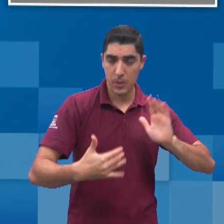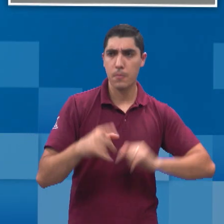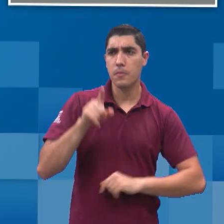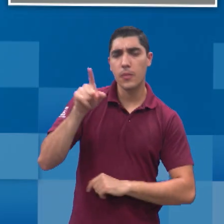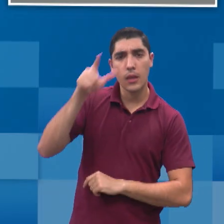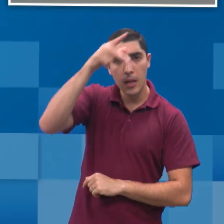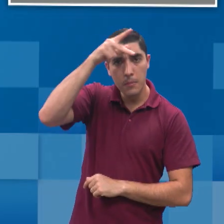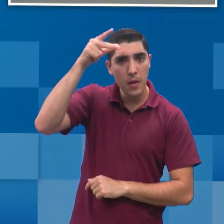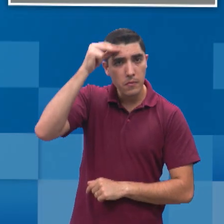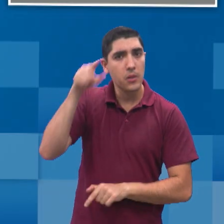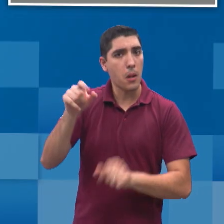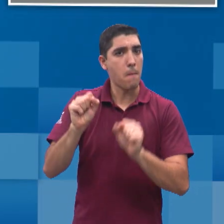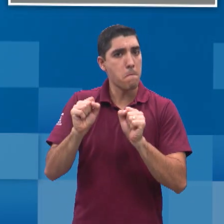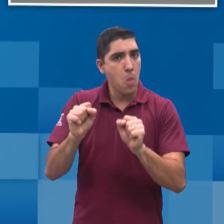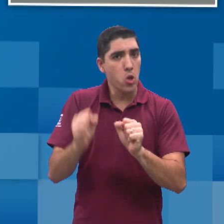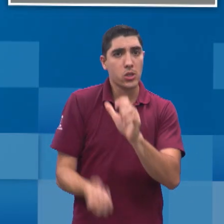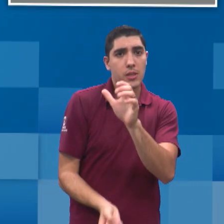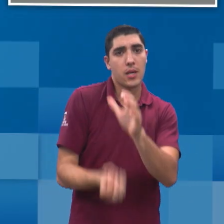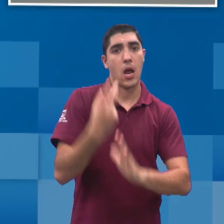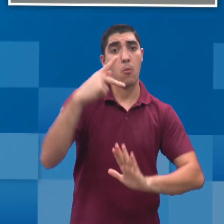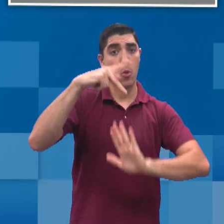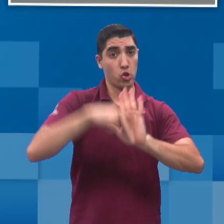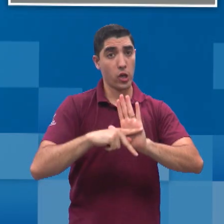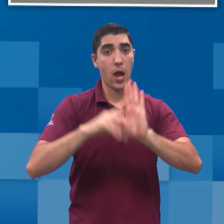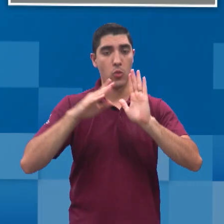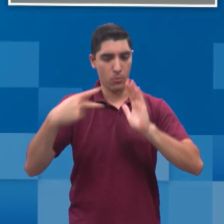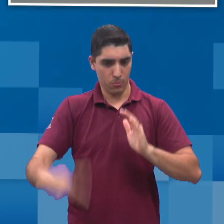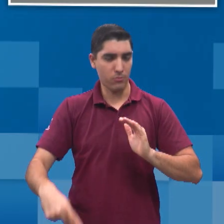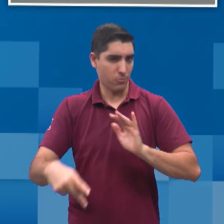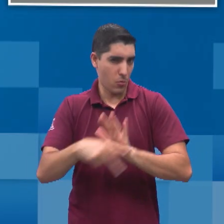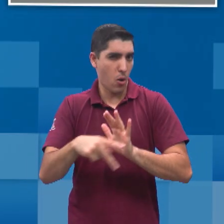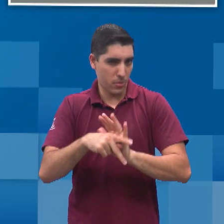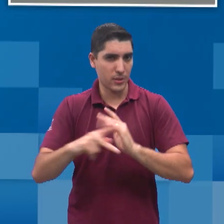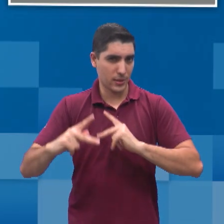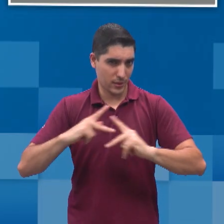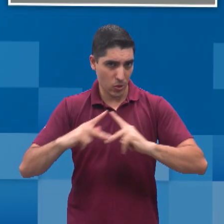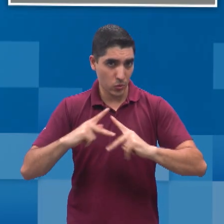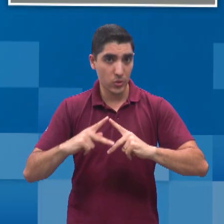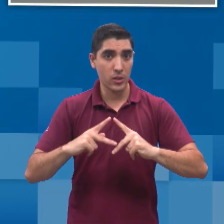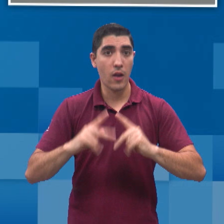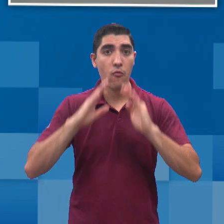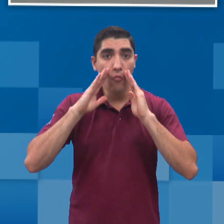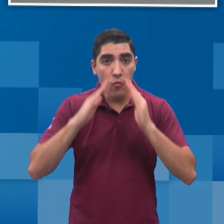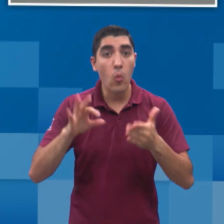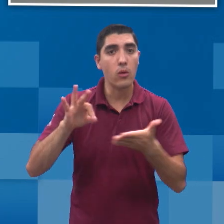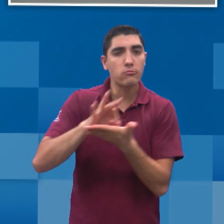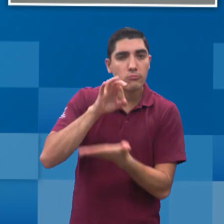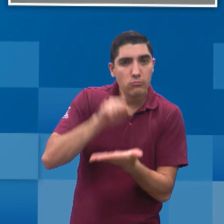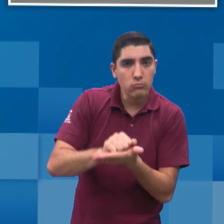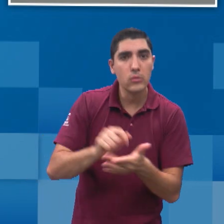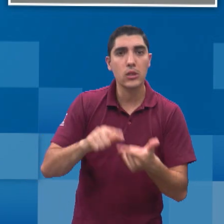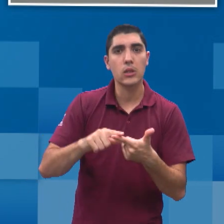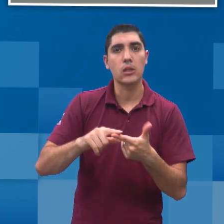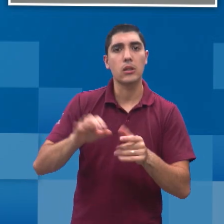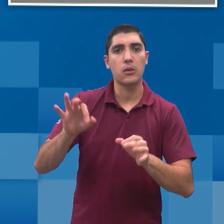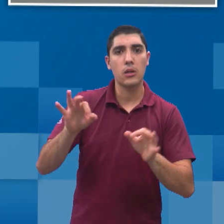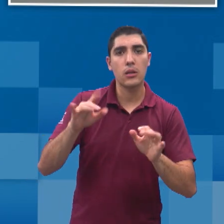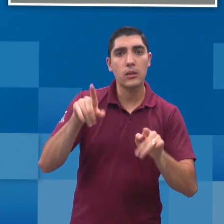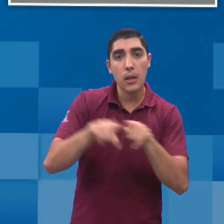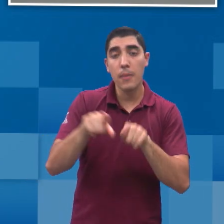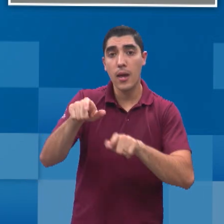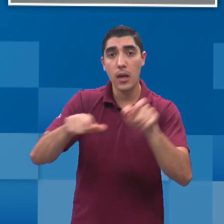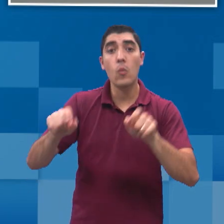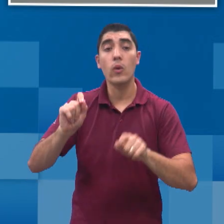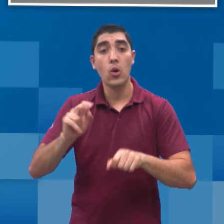Executivo a instituir o Programa Municipal de Identificação, Registro e Guarda responsáveis de cães